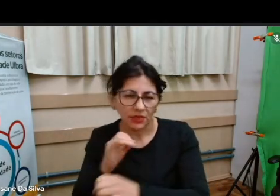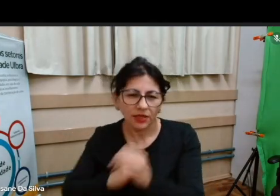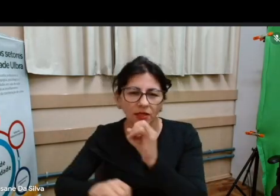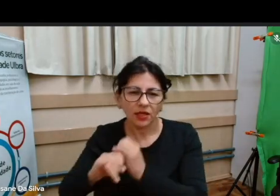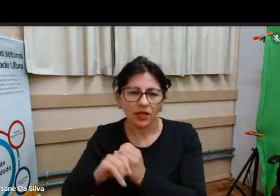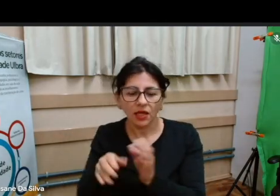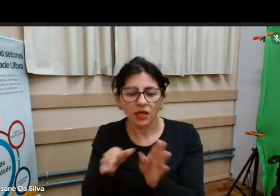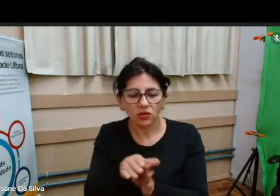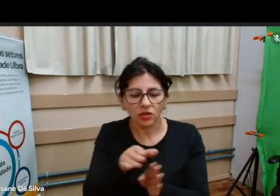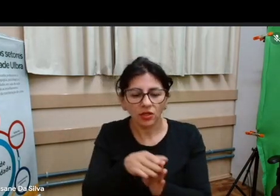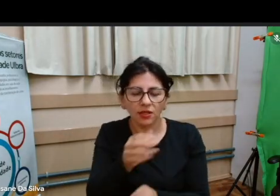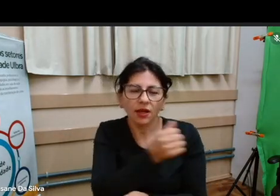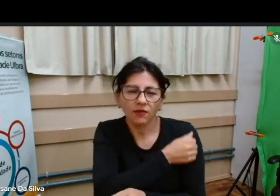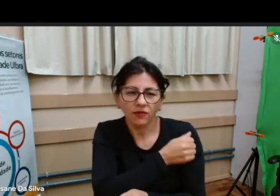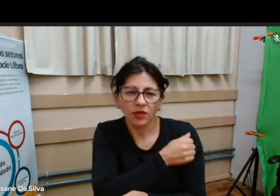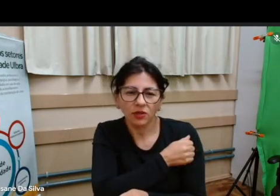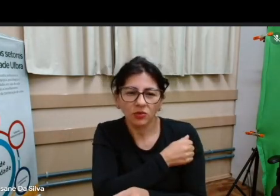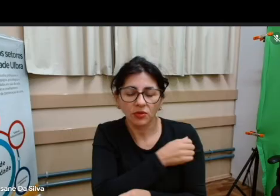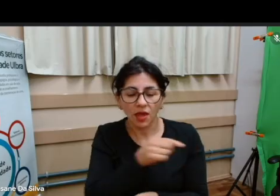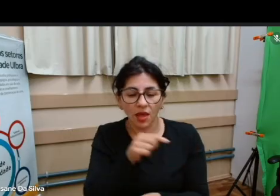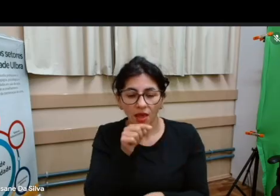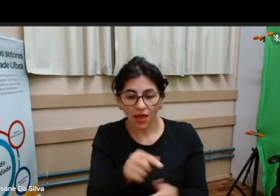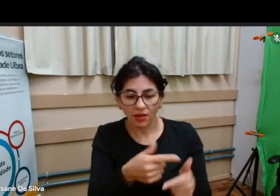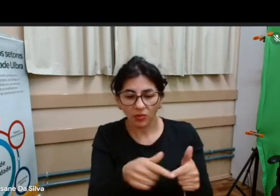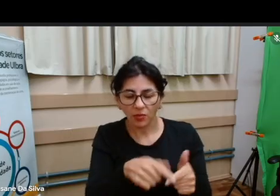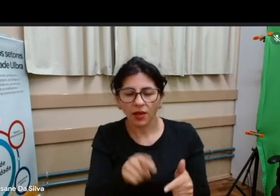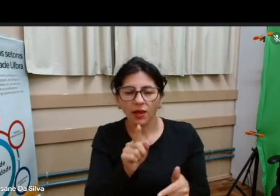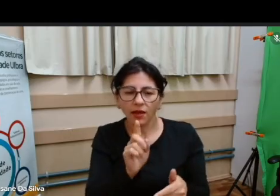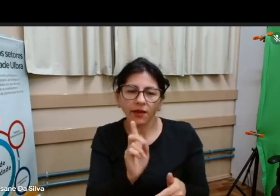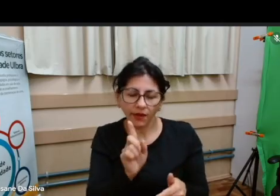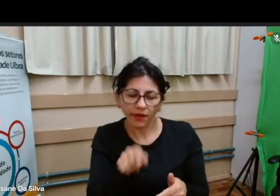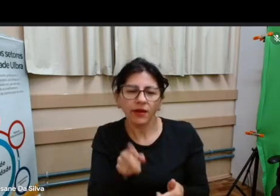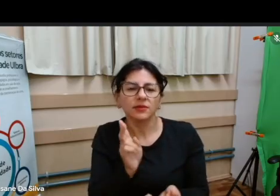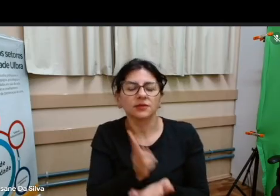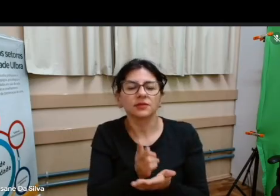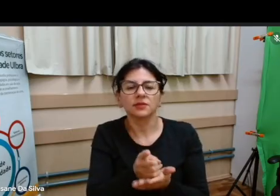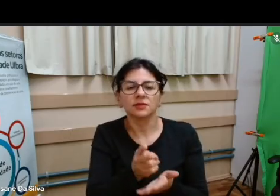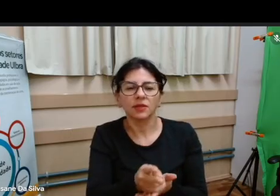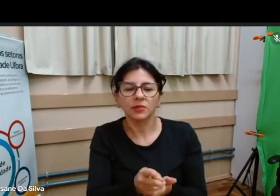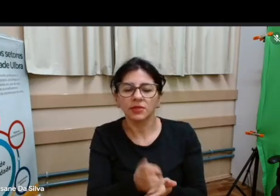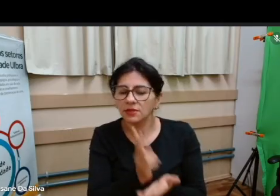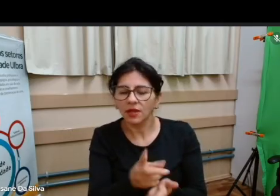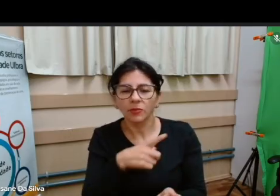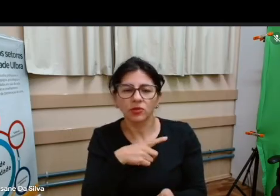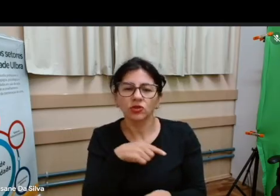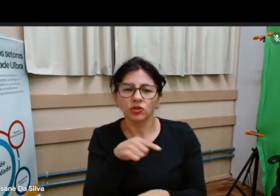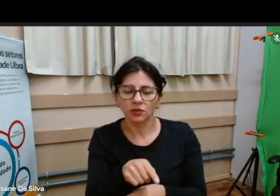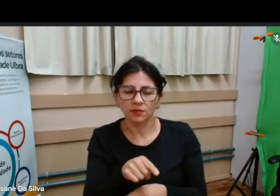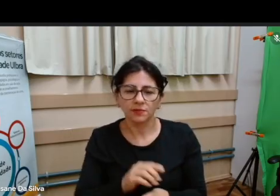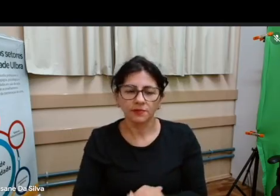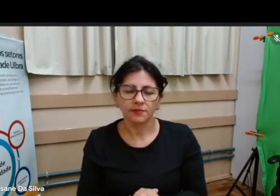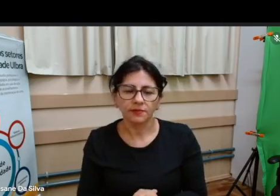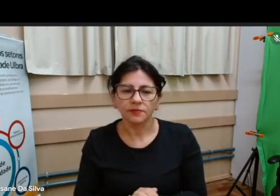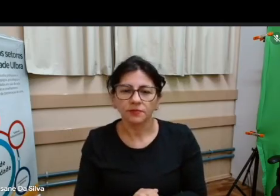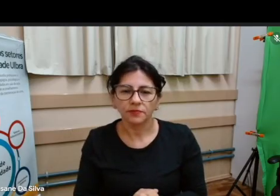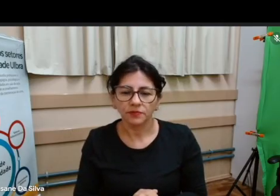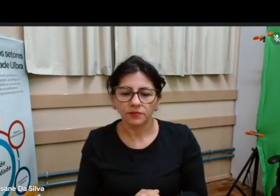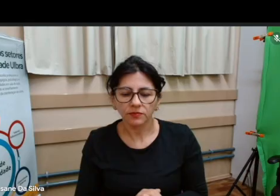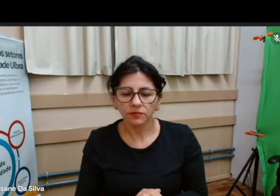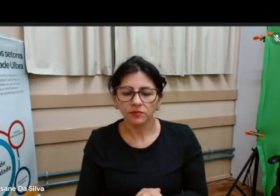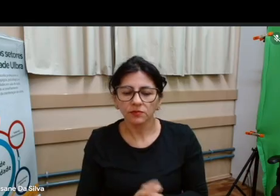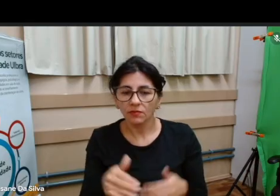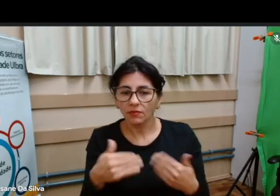essa problemática era recorrente Né tava ali o tempo todo e daí para começar um pouco